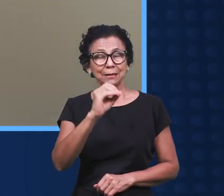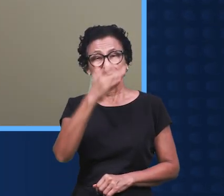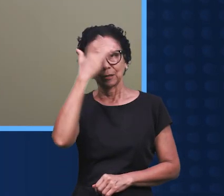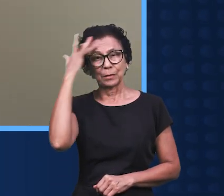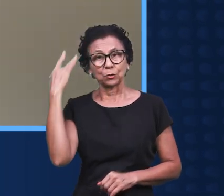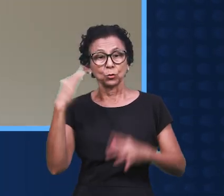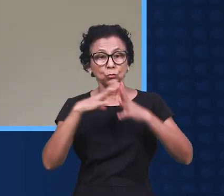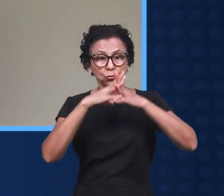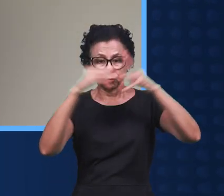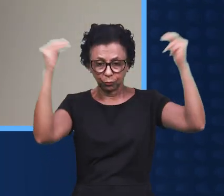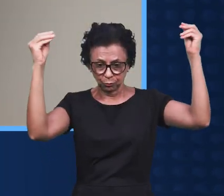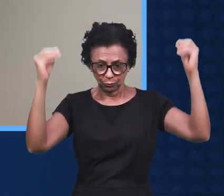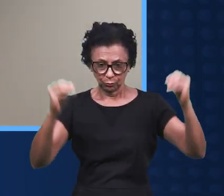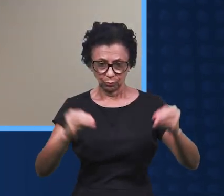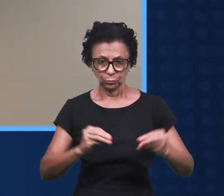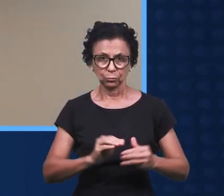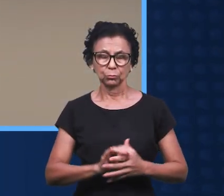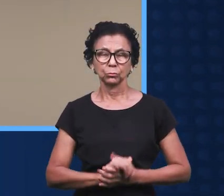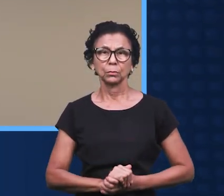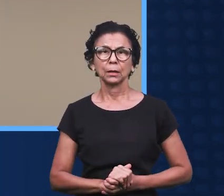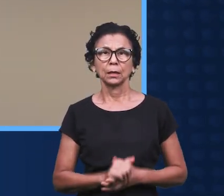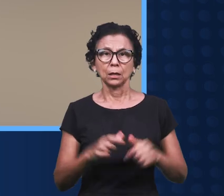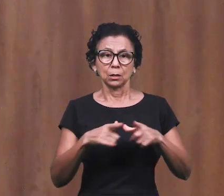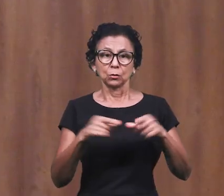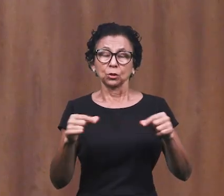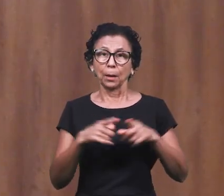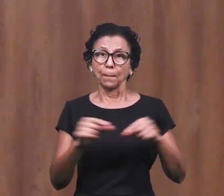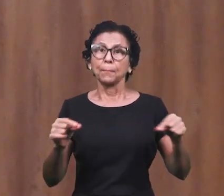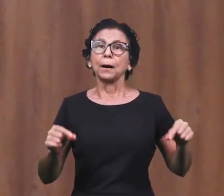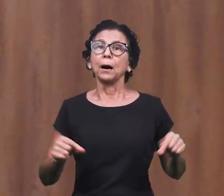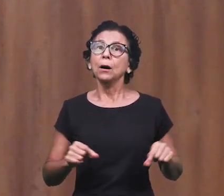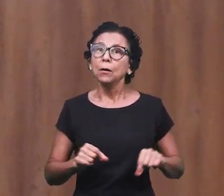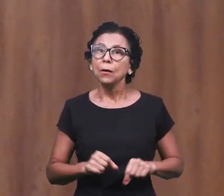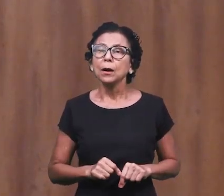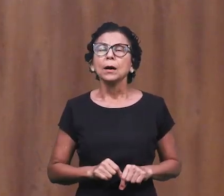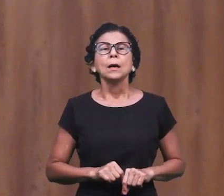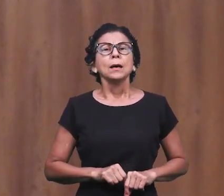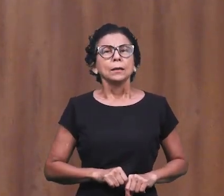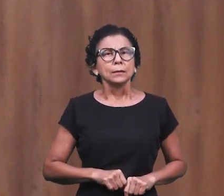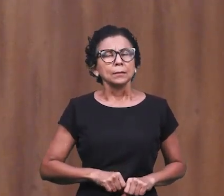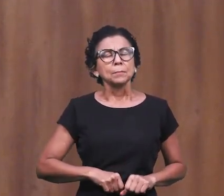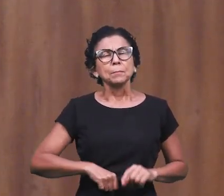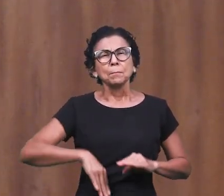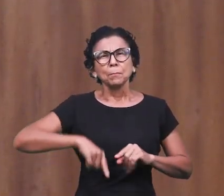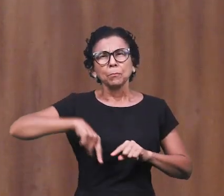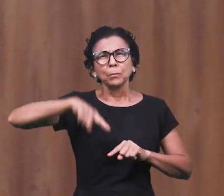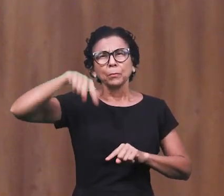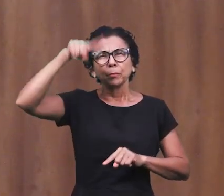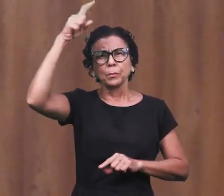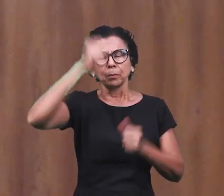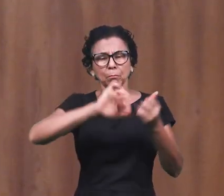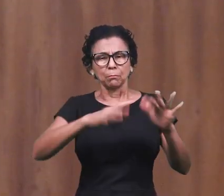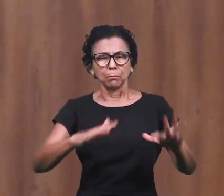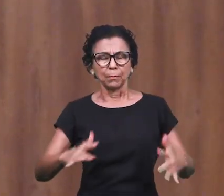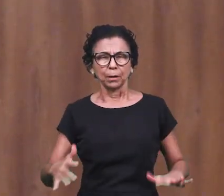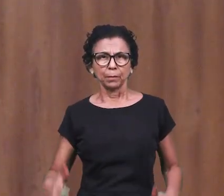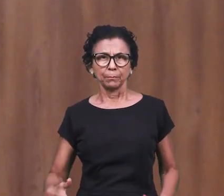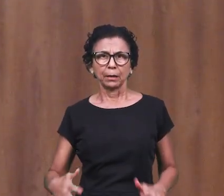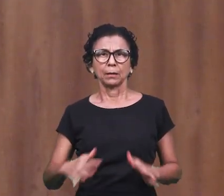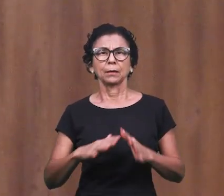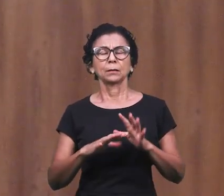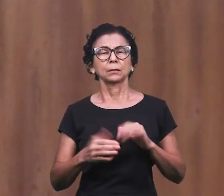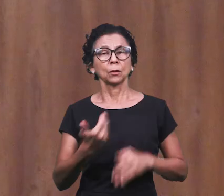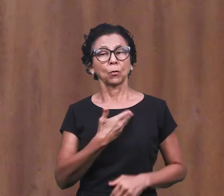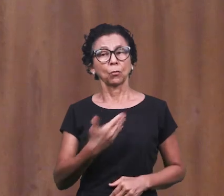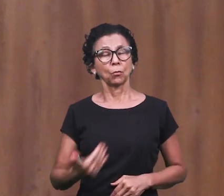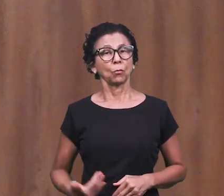Japão é um dos países mais propensos a terremotos. Por isso, o governo do Japão divulgou no dia 31 de março um